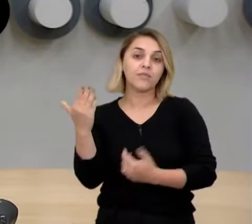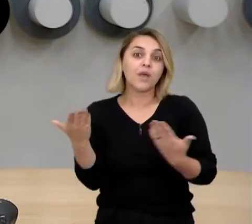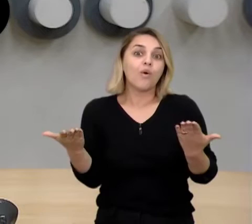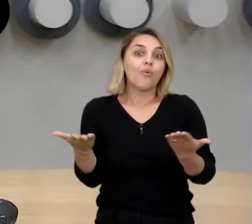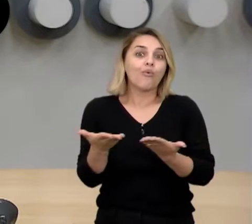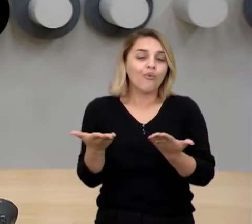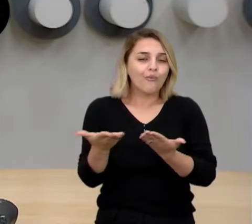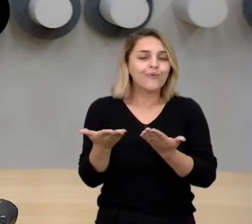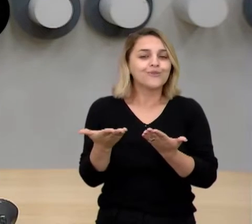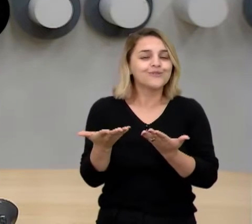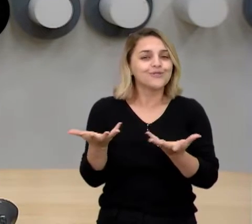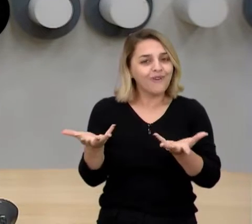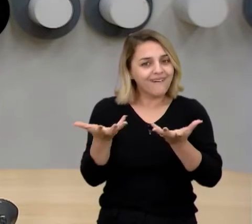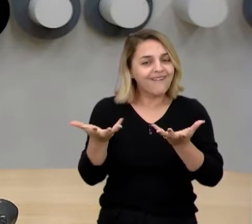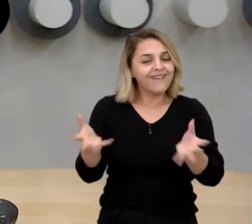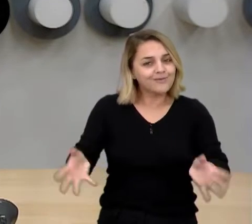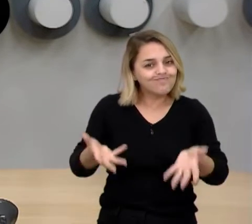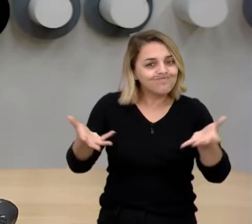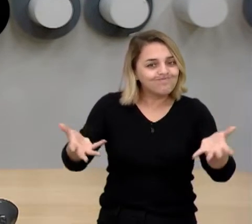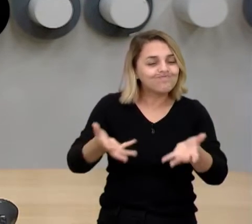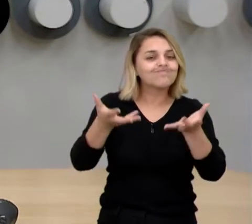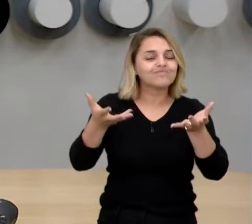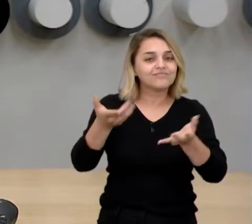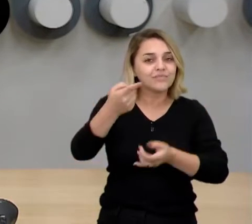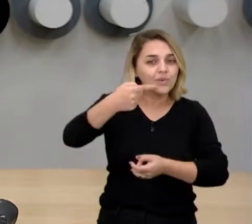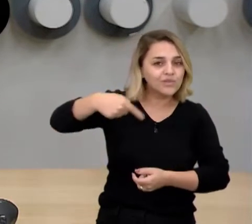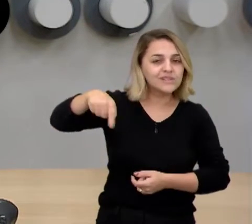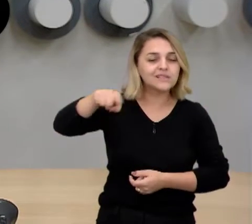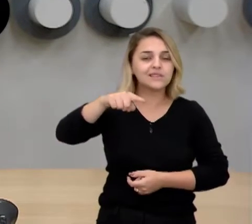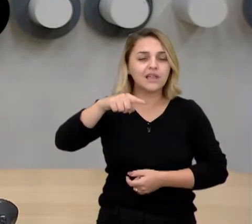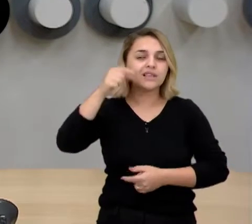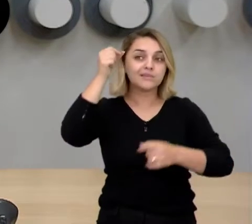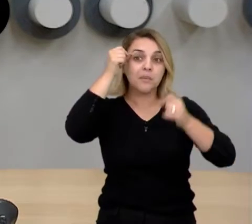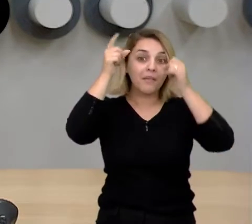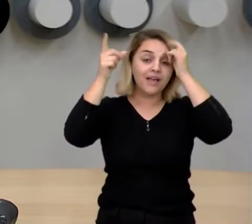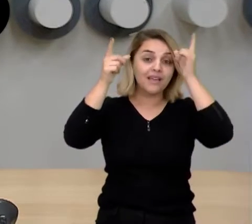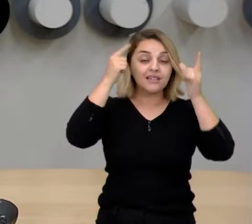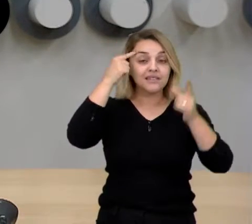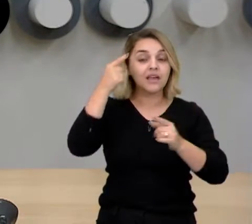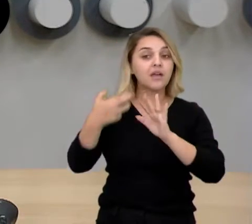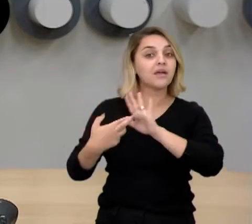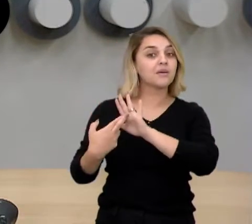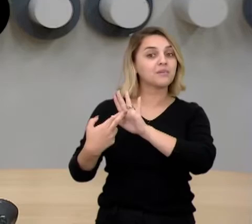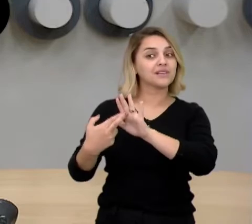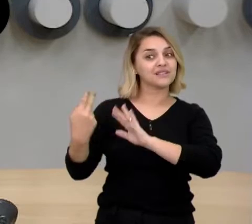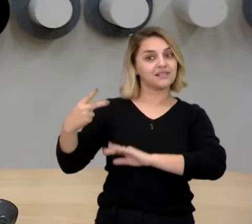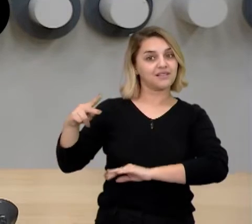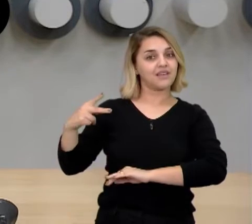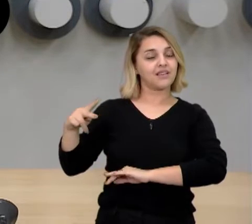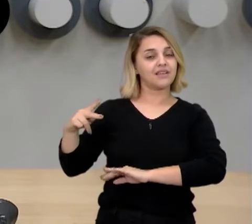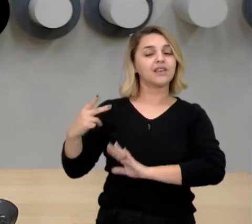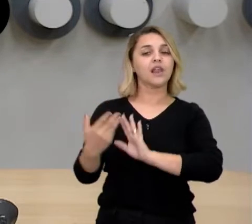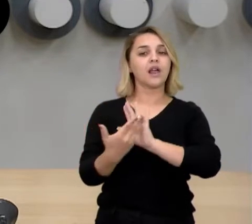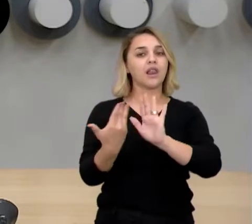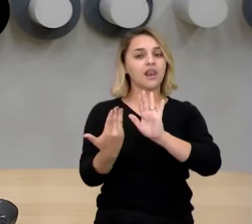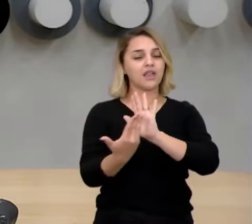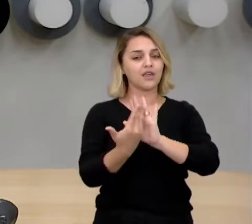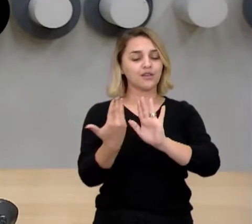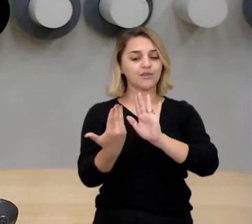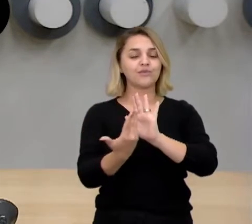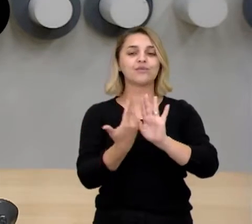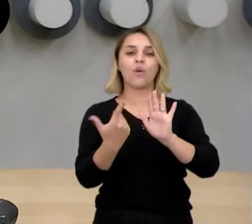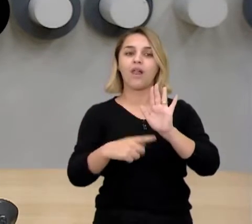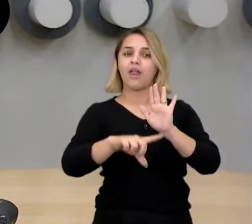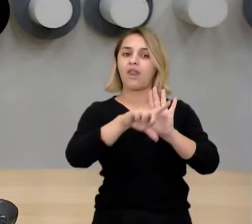eu gostaria de mobilizar aqui com vocês algumas ideias que ele apresenta na sua obra O Espírito das Leis, que data da metade